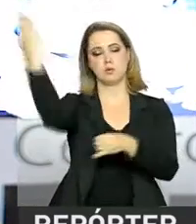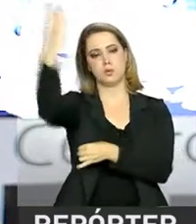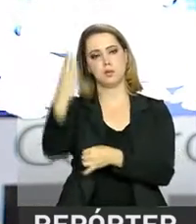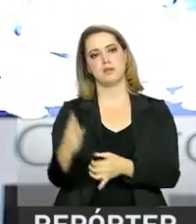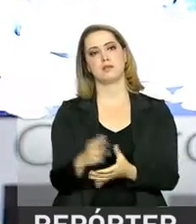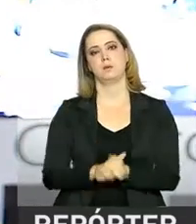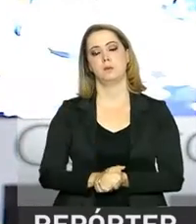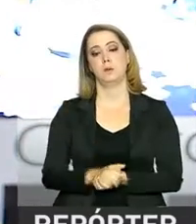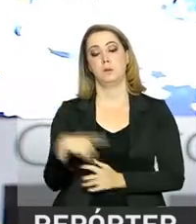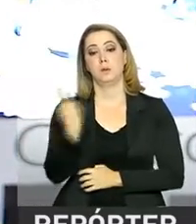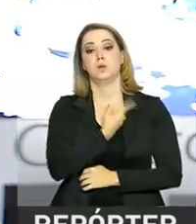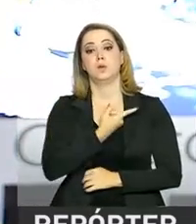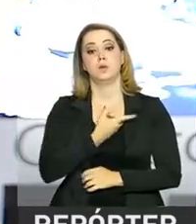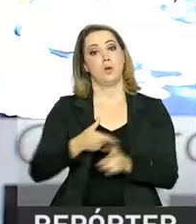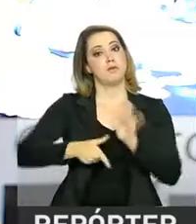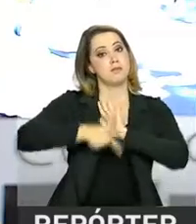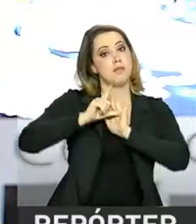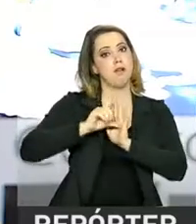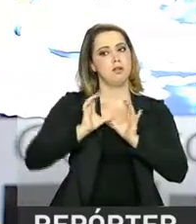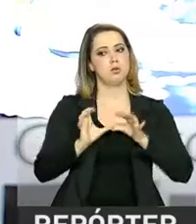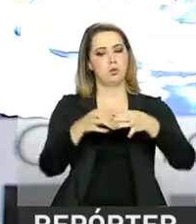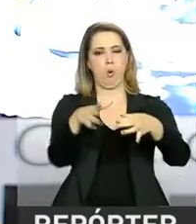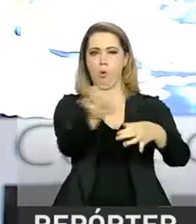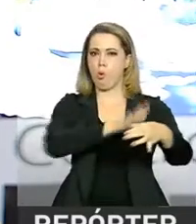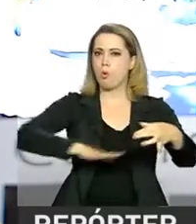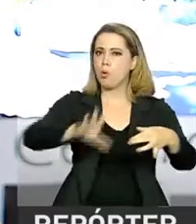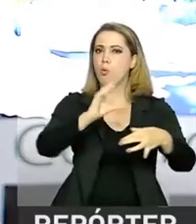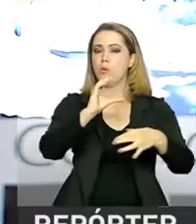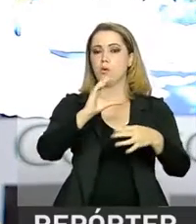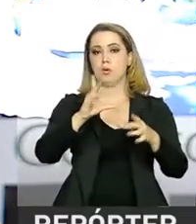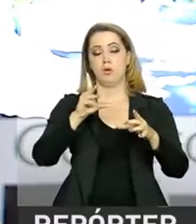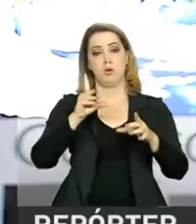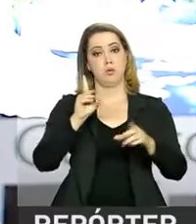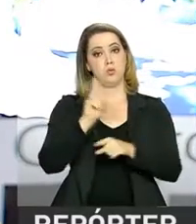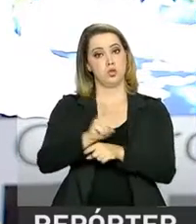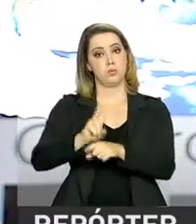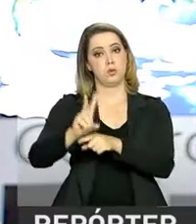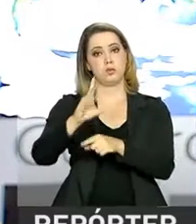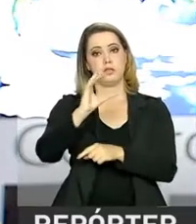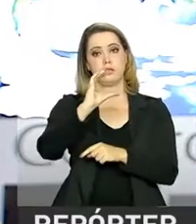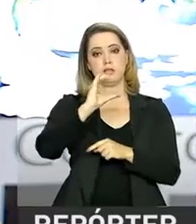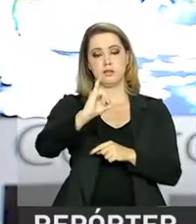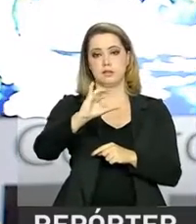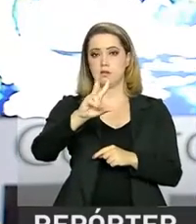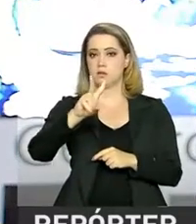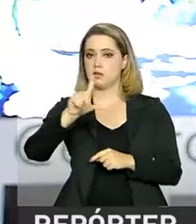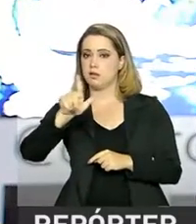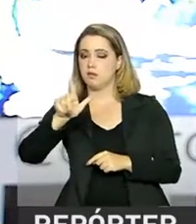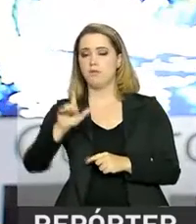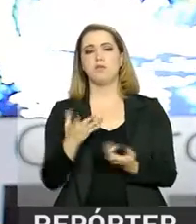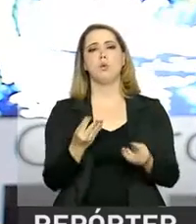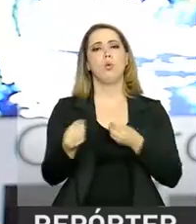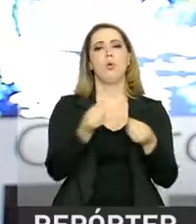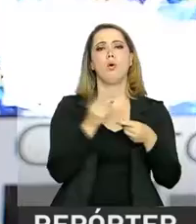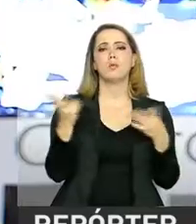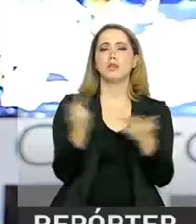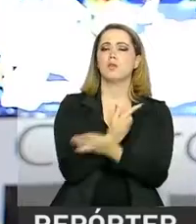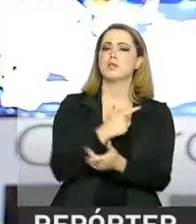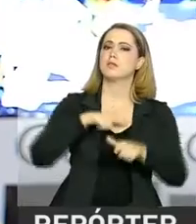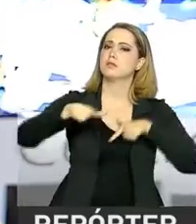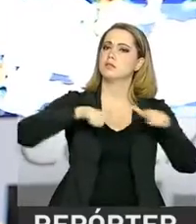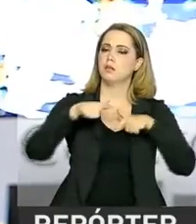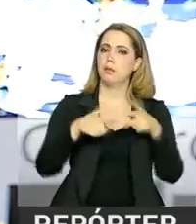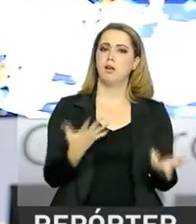com as defesas civis dos estados net faz um contato prévio para verificar como estão os planos de contingência as